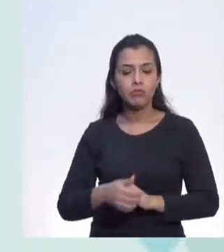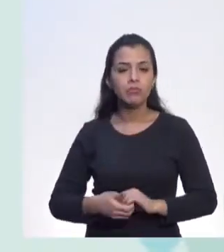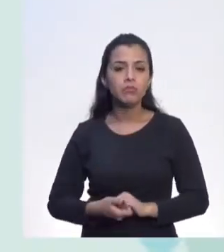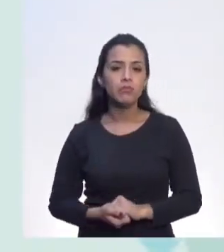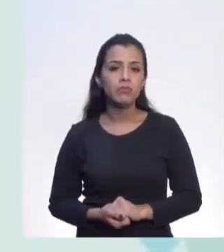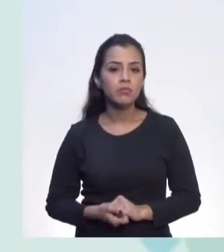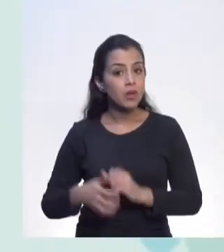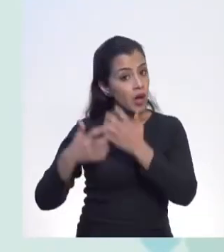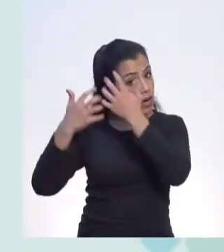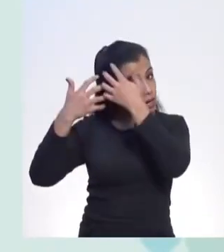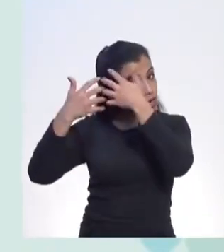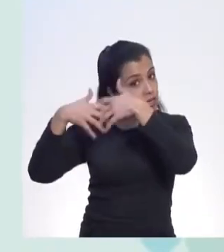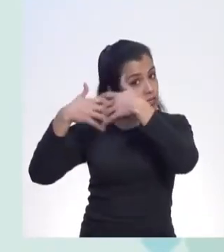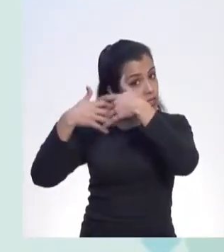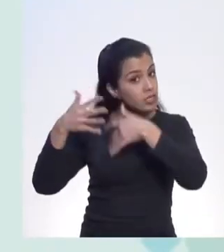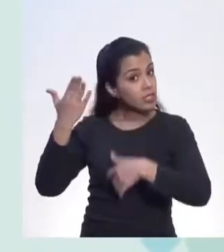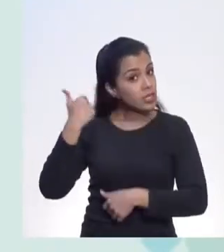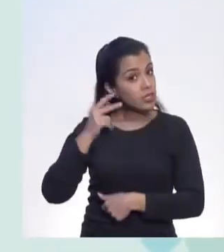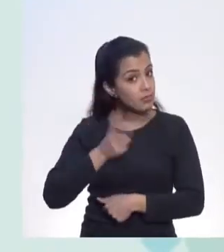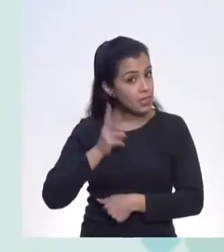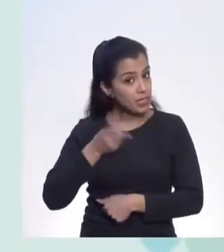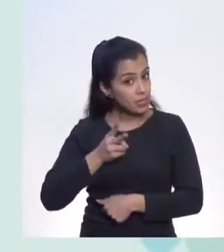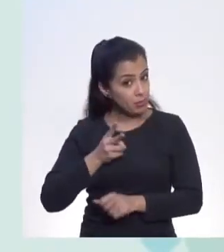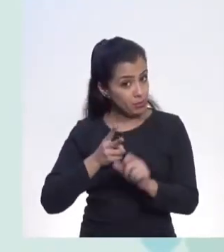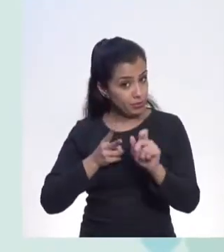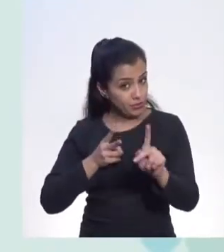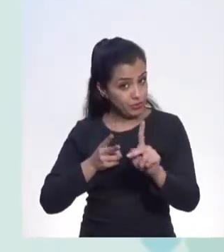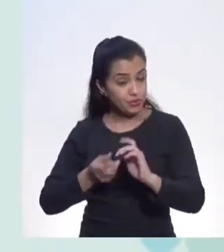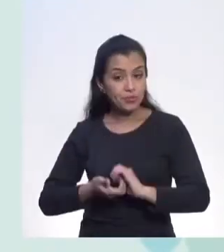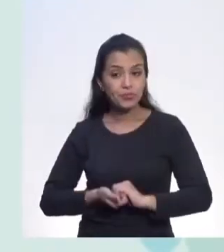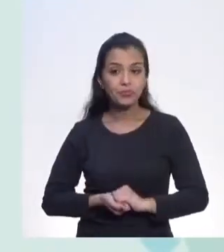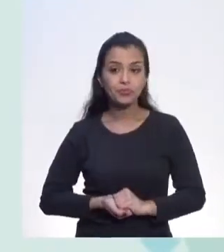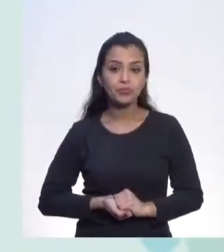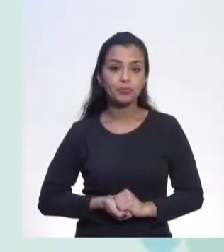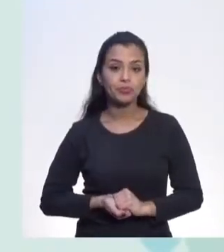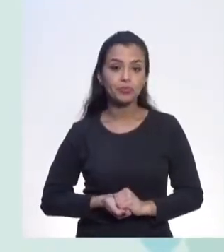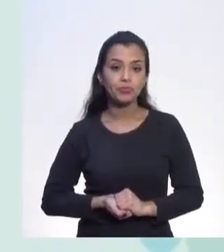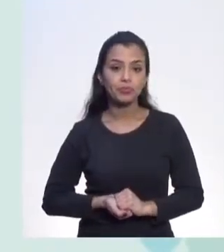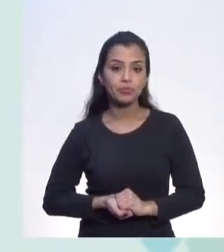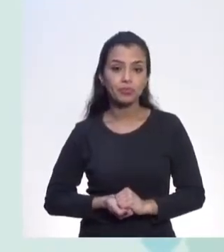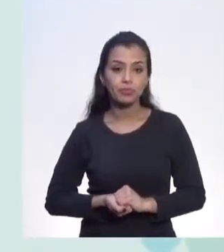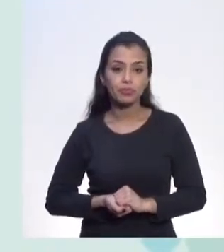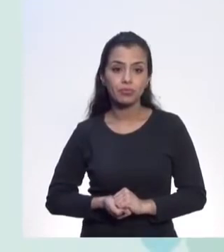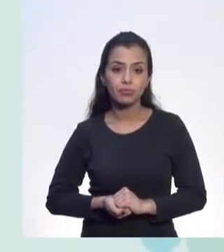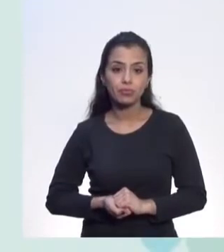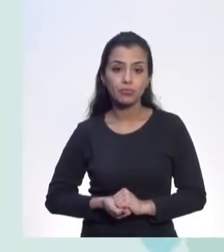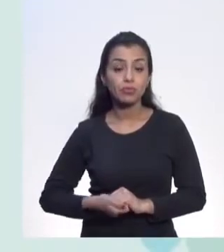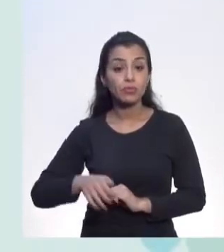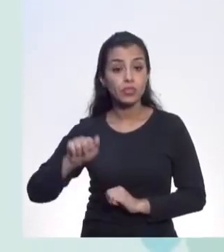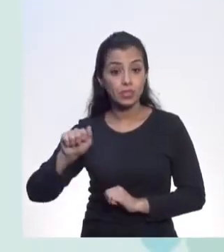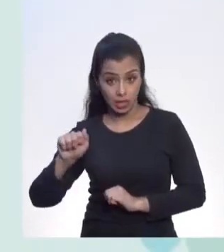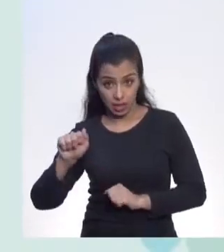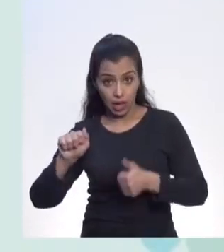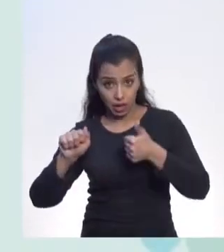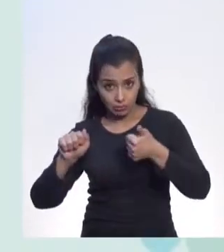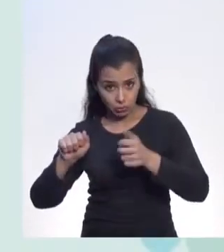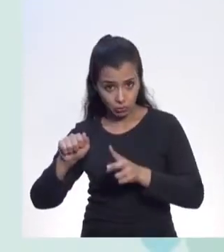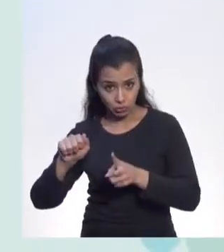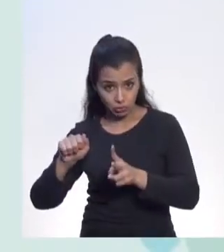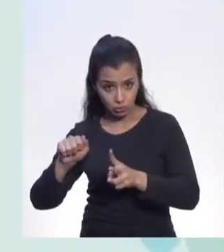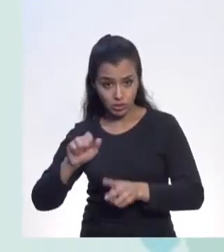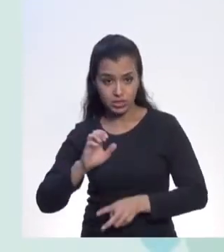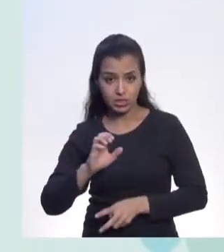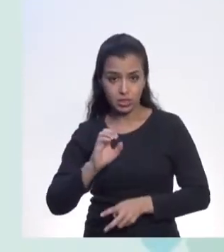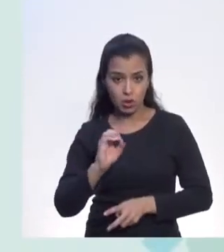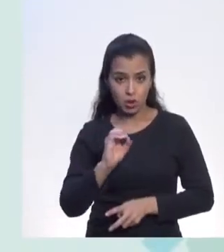mesmo raciocínio. Vamos inverter as 2 últimas letrinhas? Então, vai ficar A, C, O,